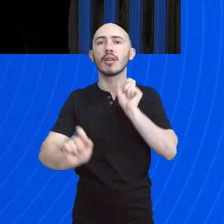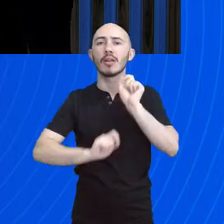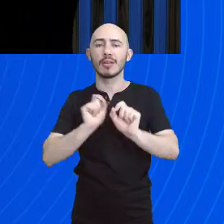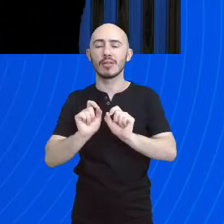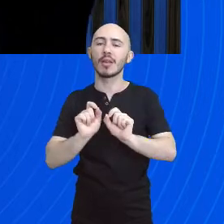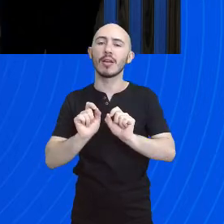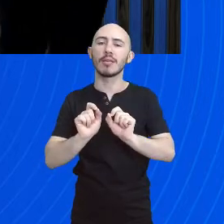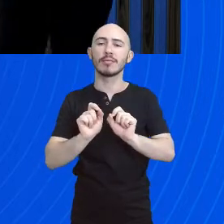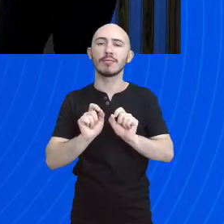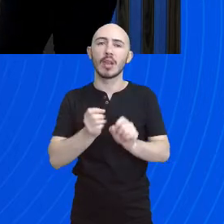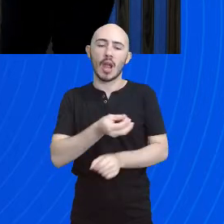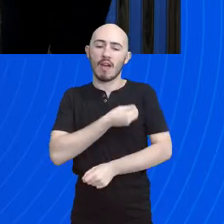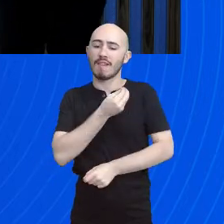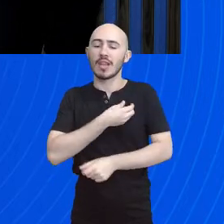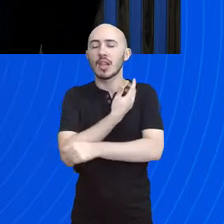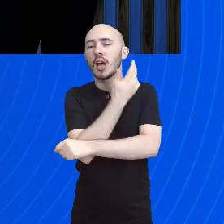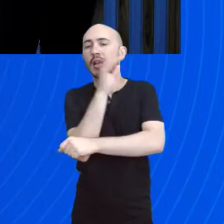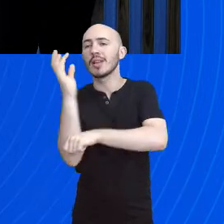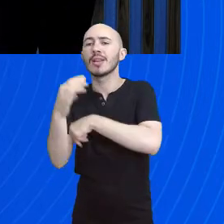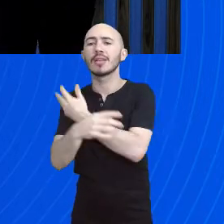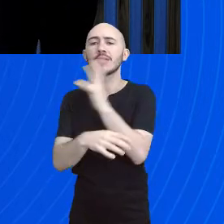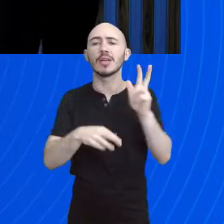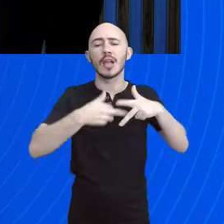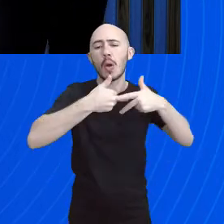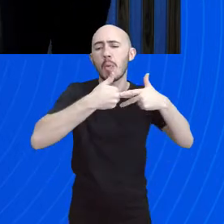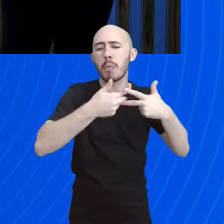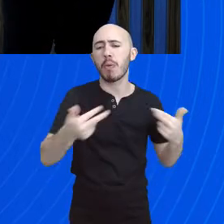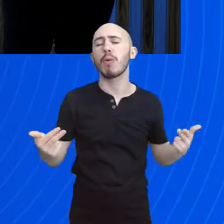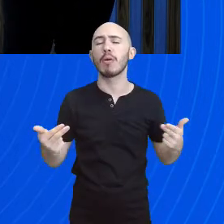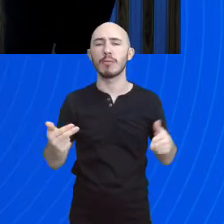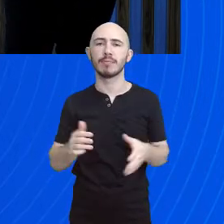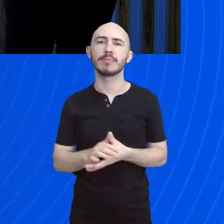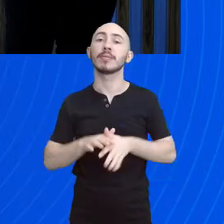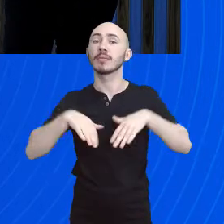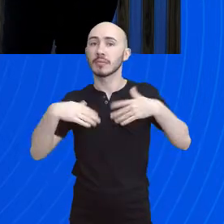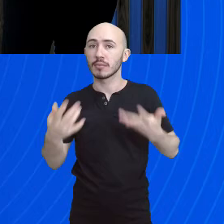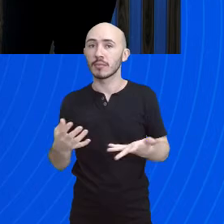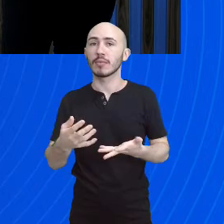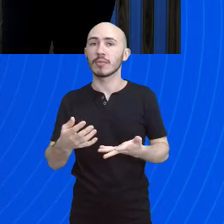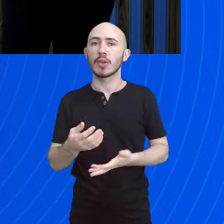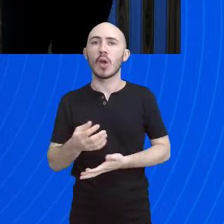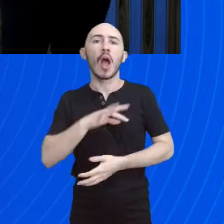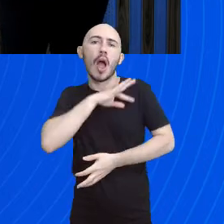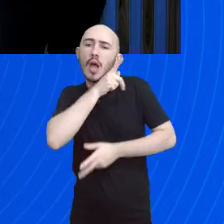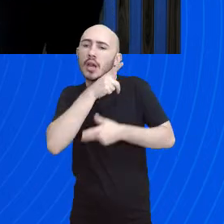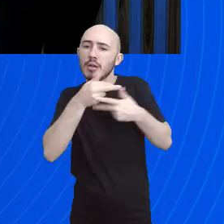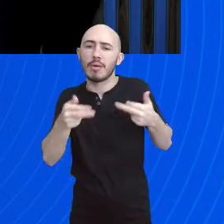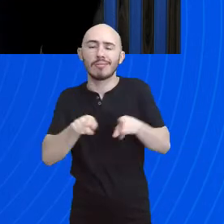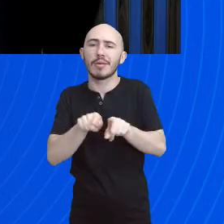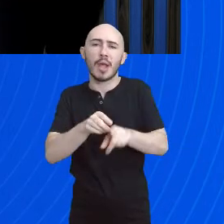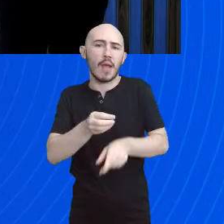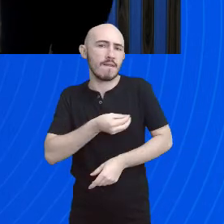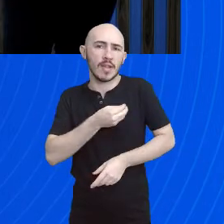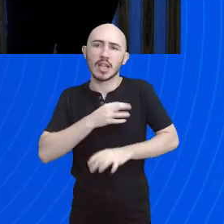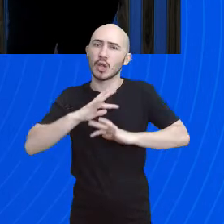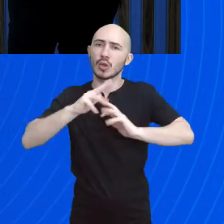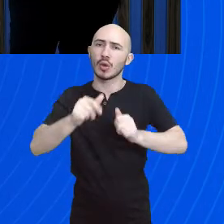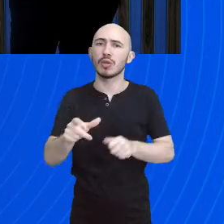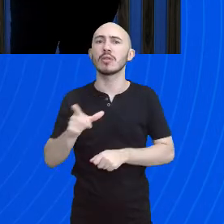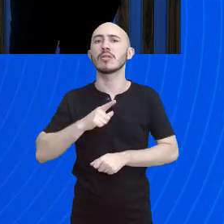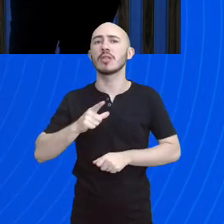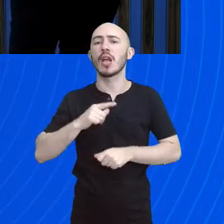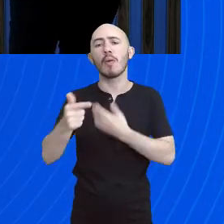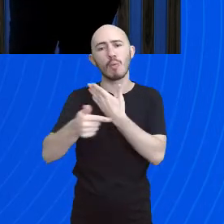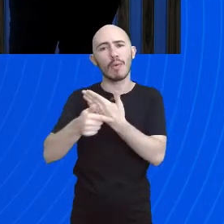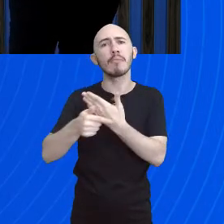Biodiversidade. Gente, acabei de falar para vocês, os animais, os seres vivos no geral, todos eles exibem uma